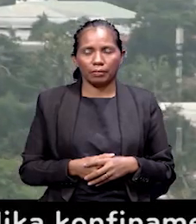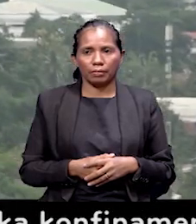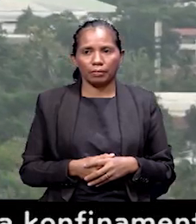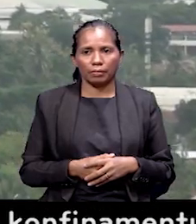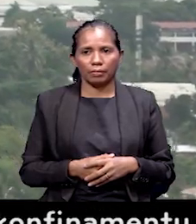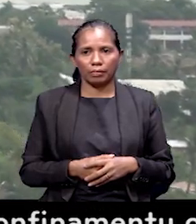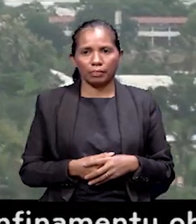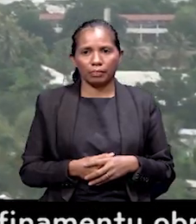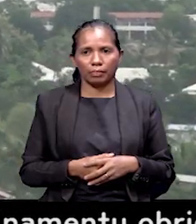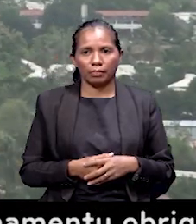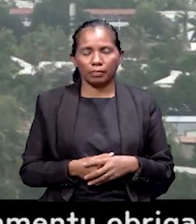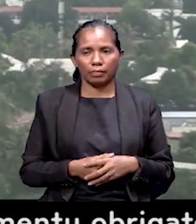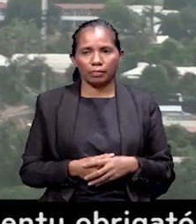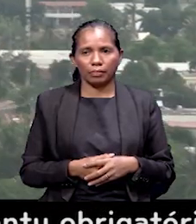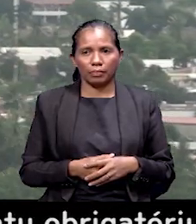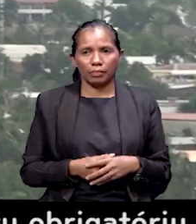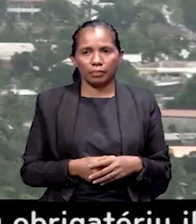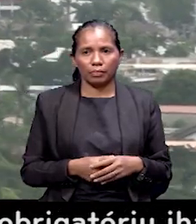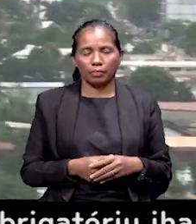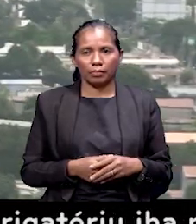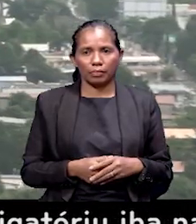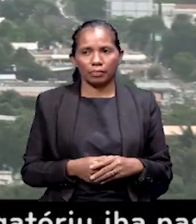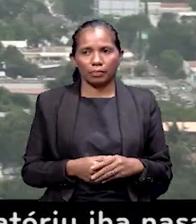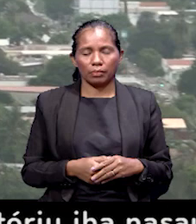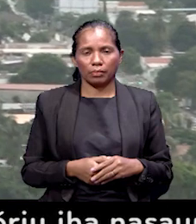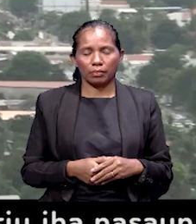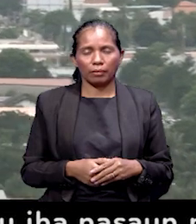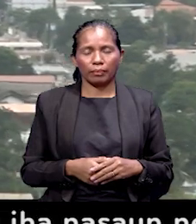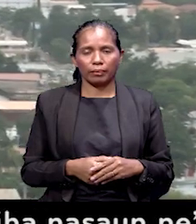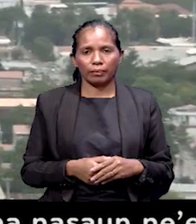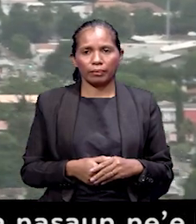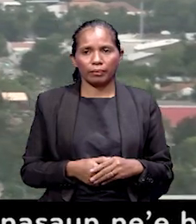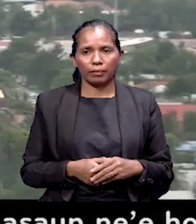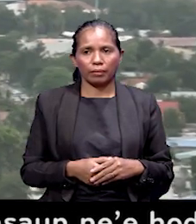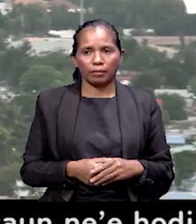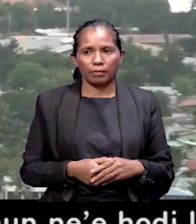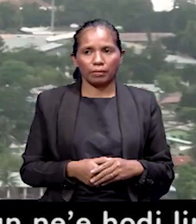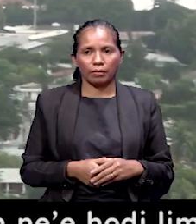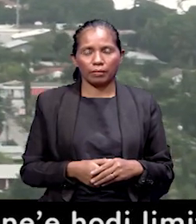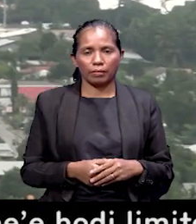Equipa cobertura, Ziemen.